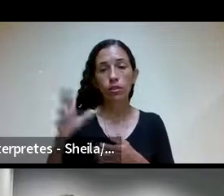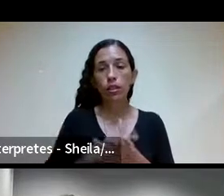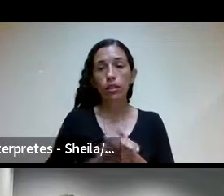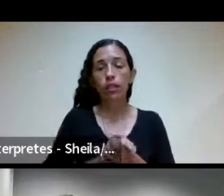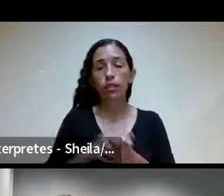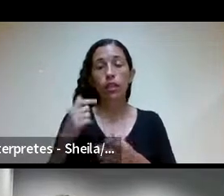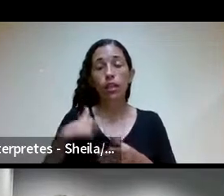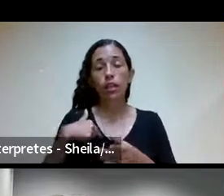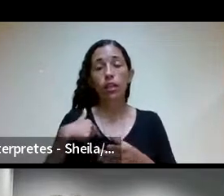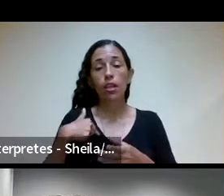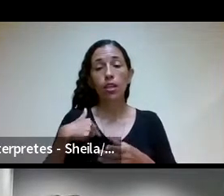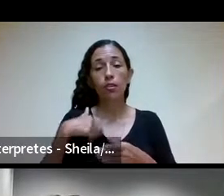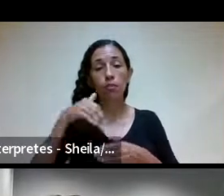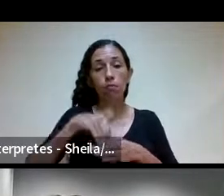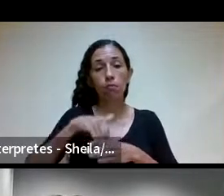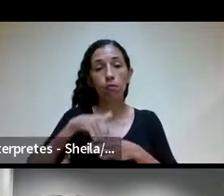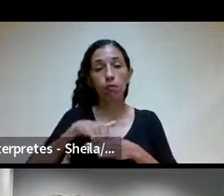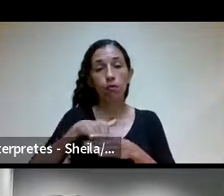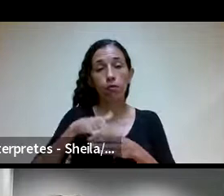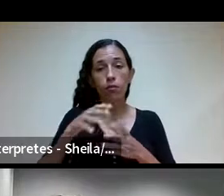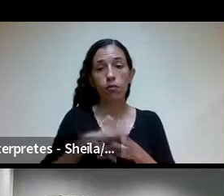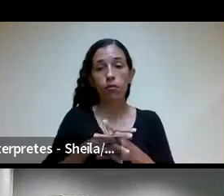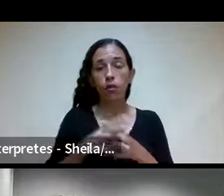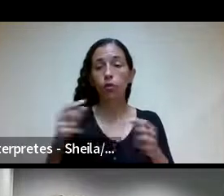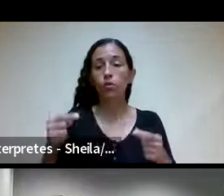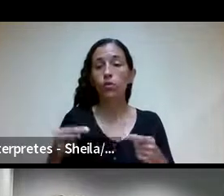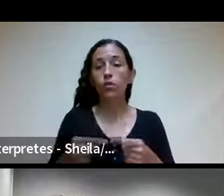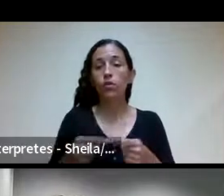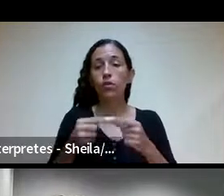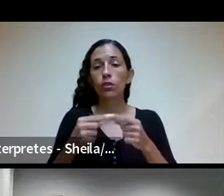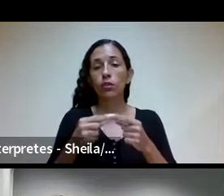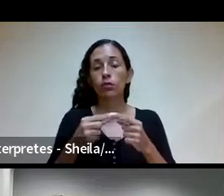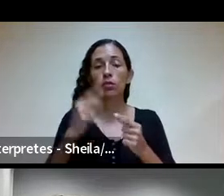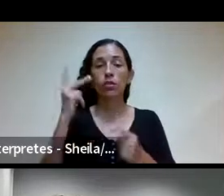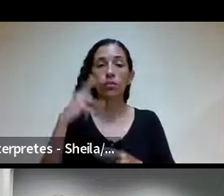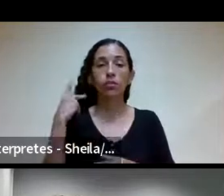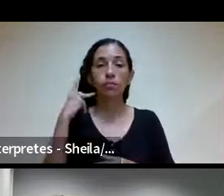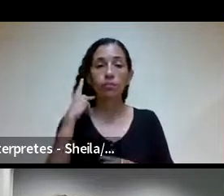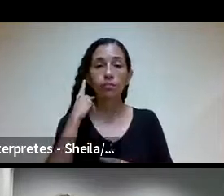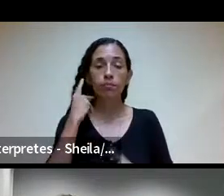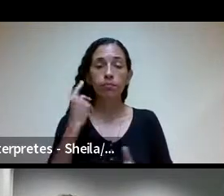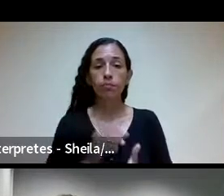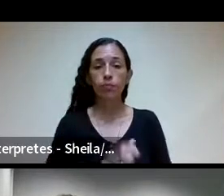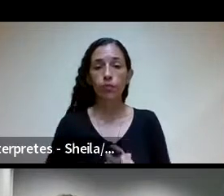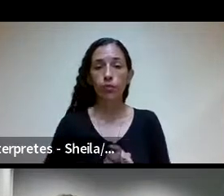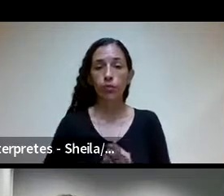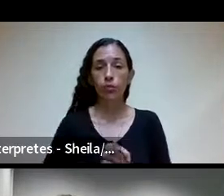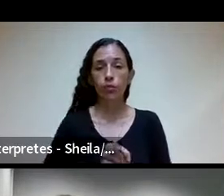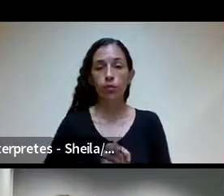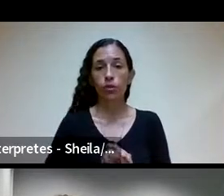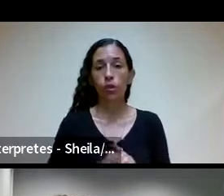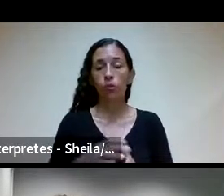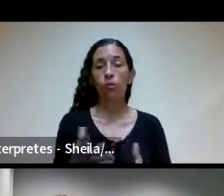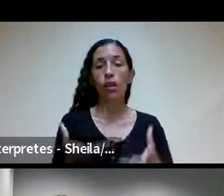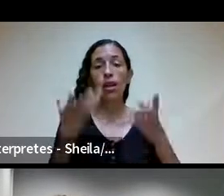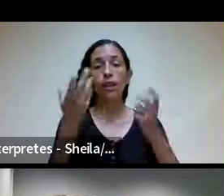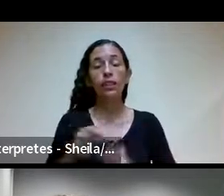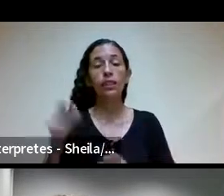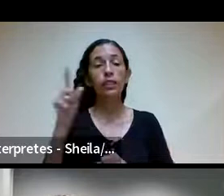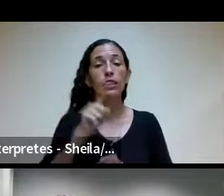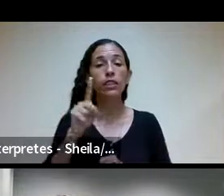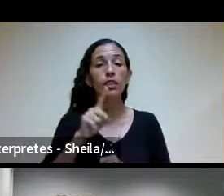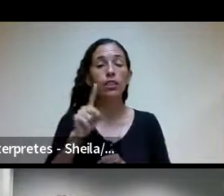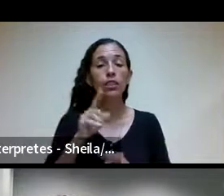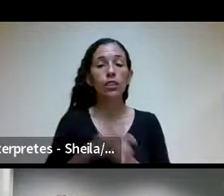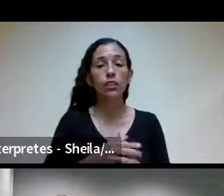o voto em consonância com o parecer da Procuradoria, pelo indeferimento do pedido de regularização formulado por